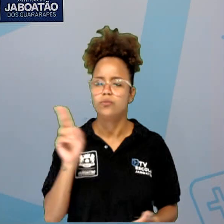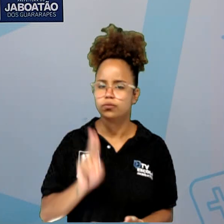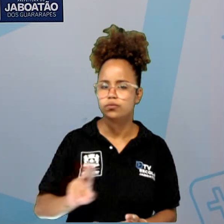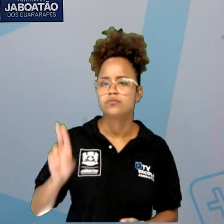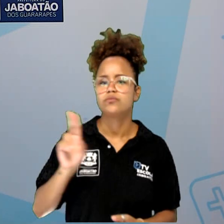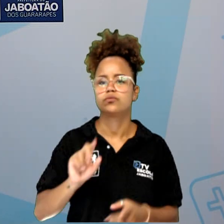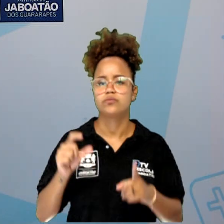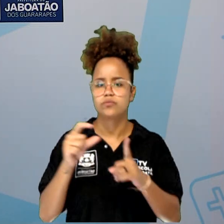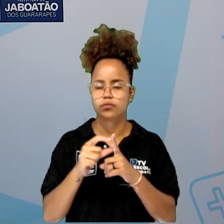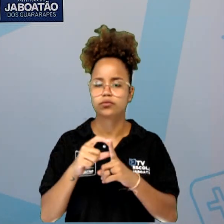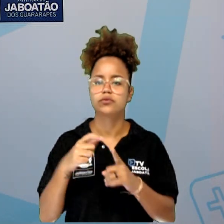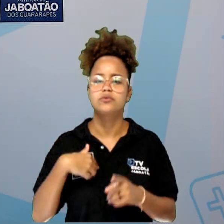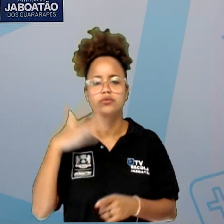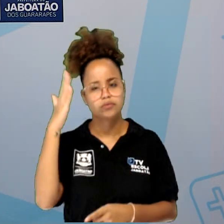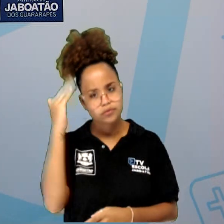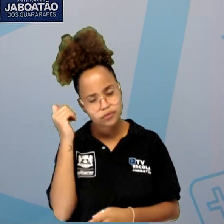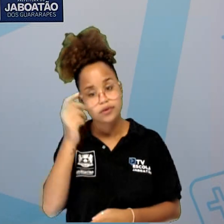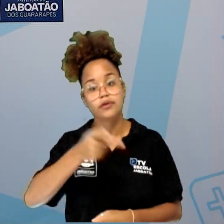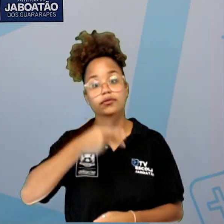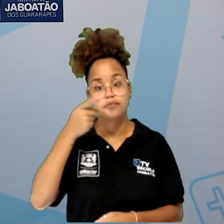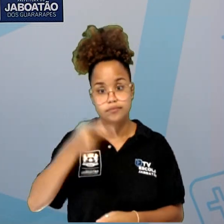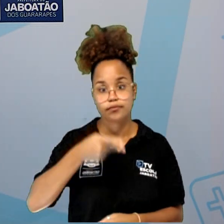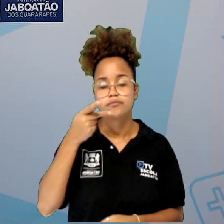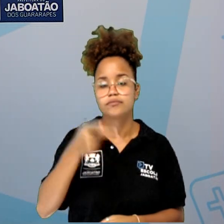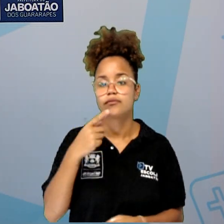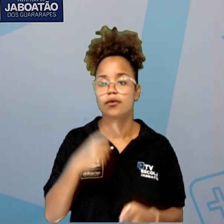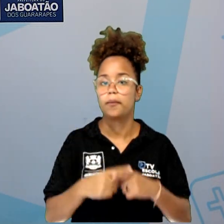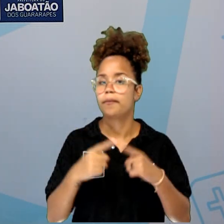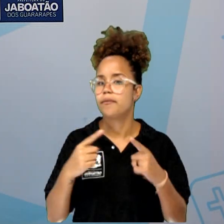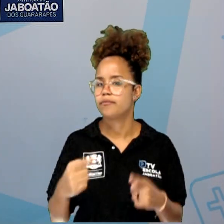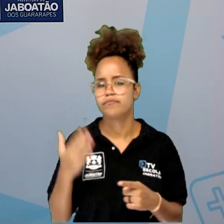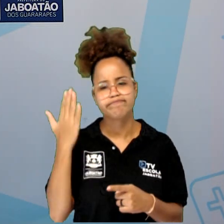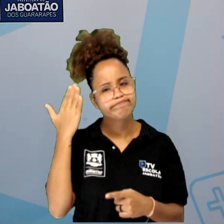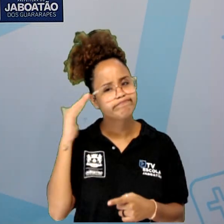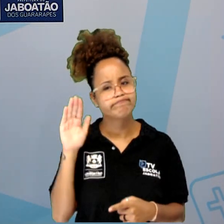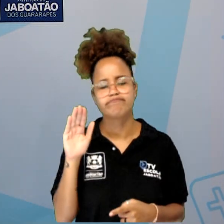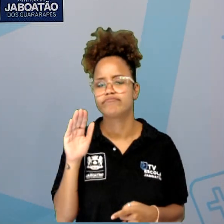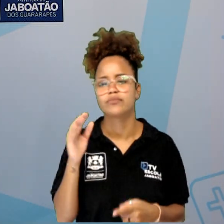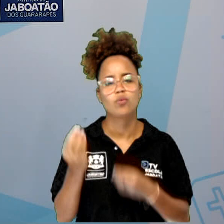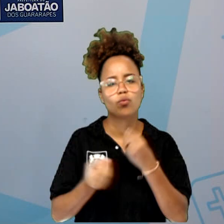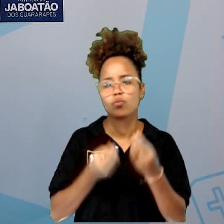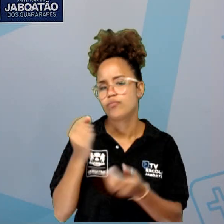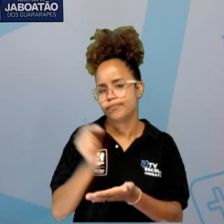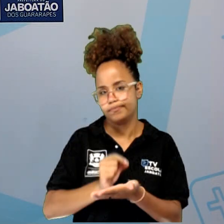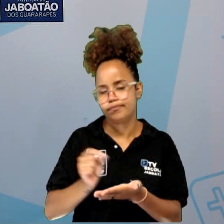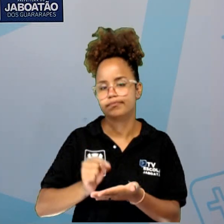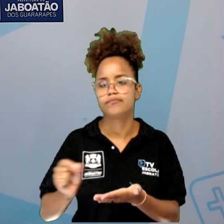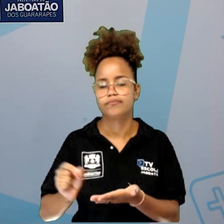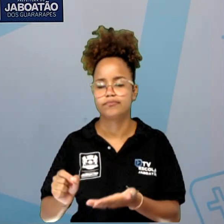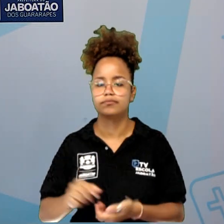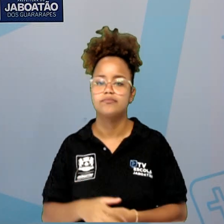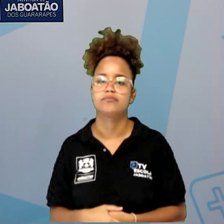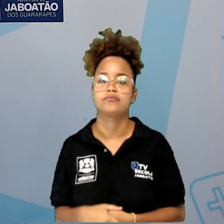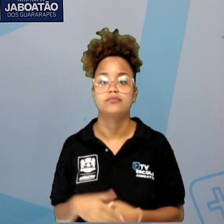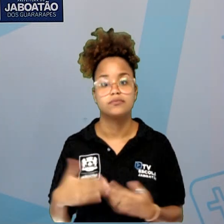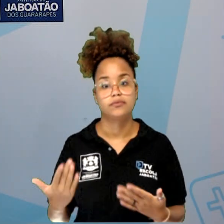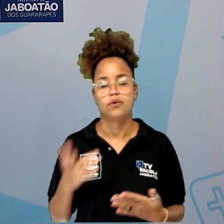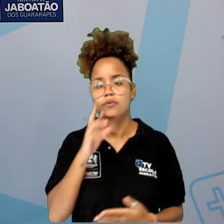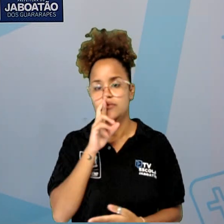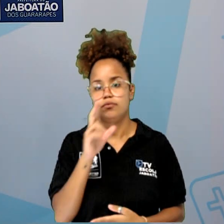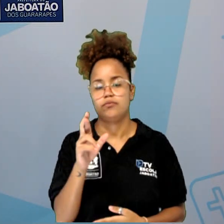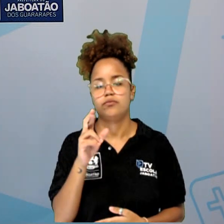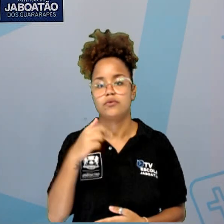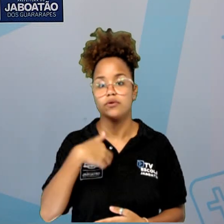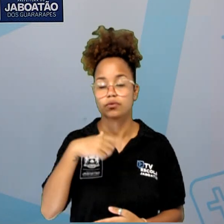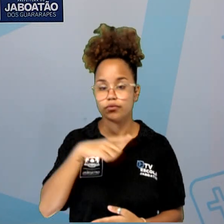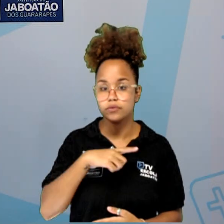a palavra que eu sei falar, mas que eu não sei escrever. E, para a resposta, eu